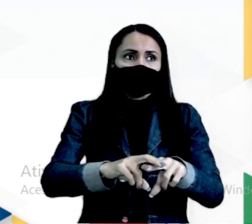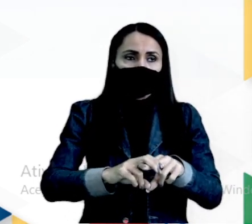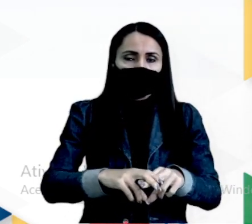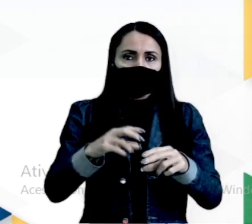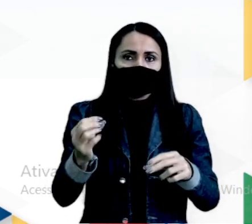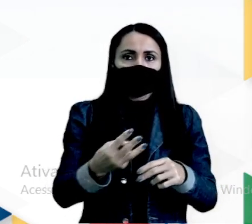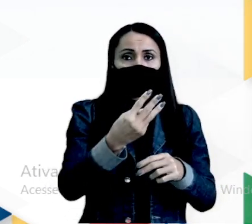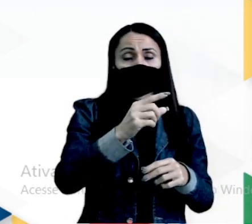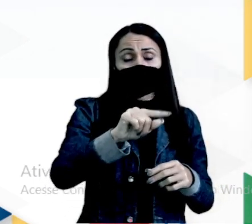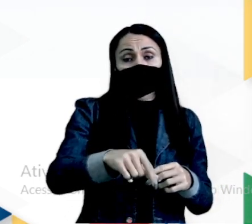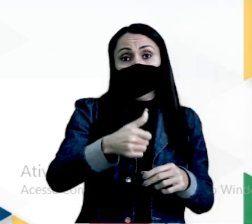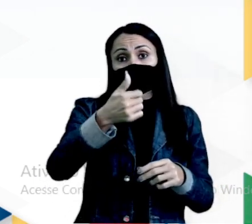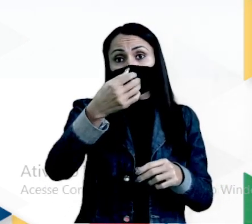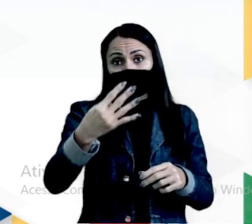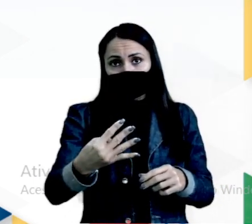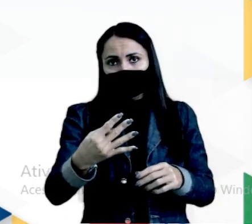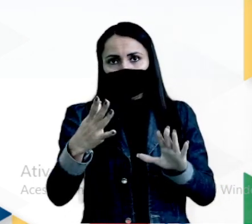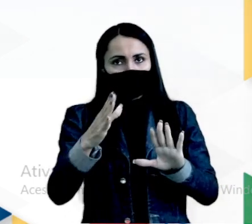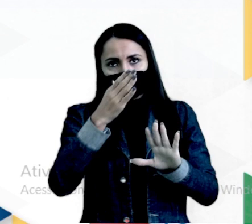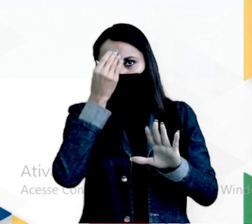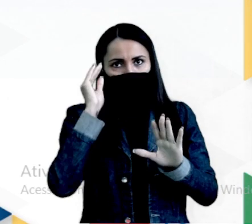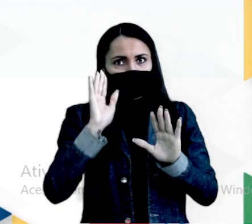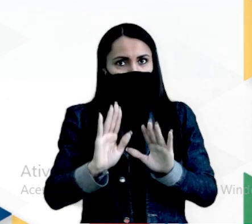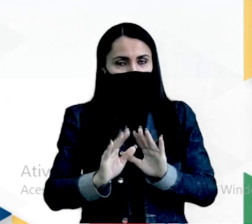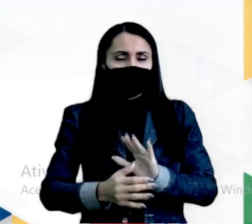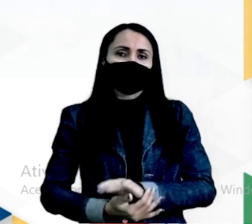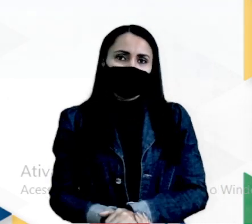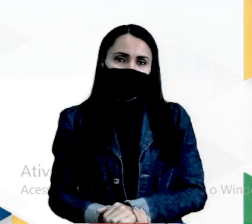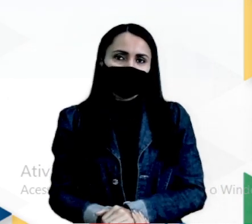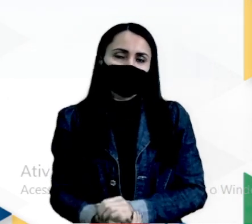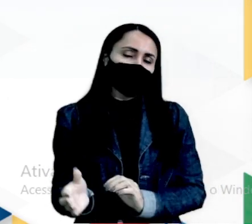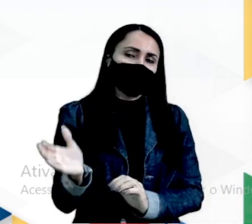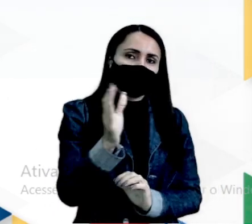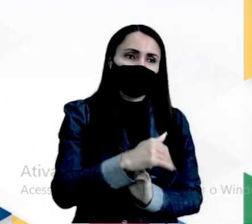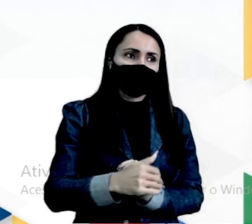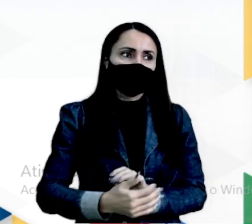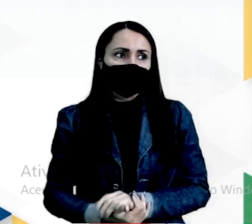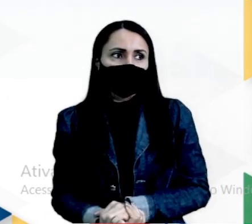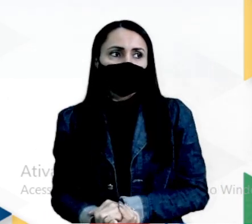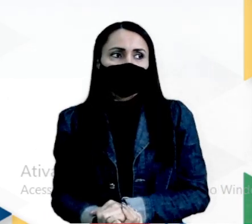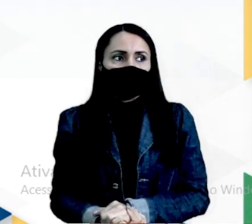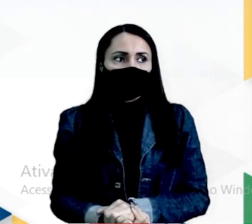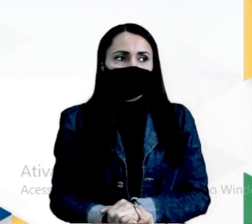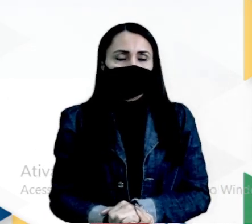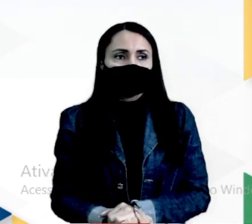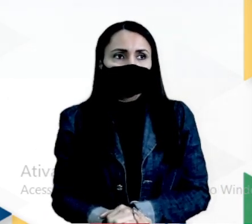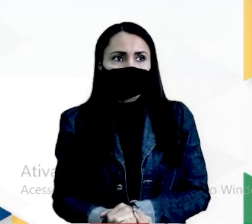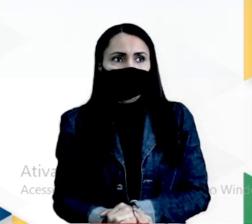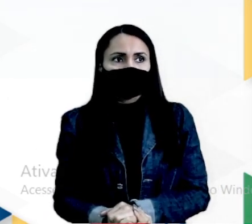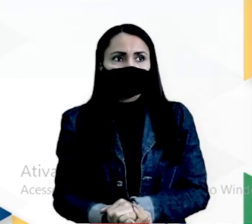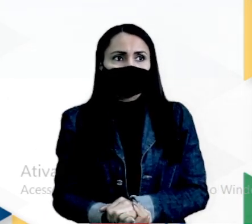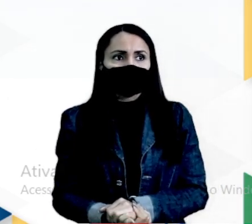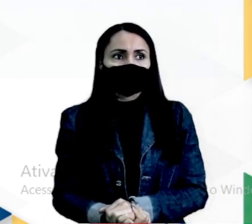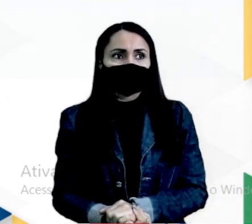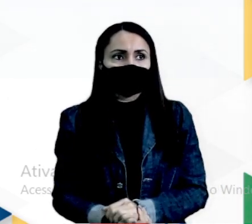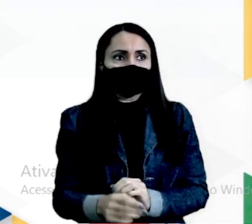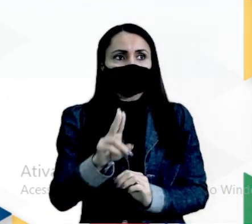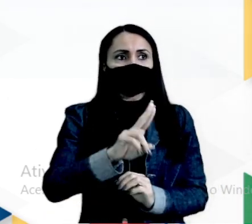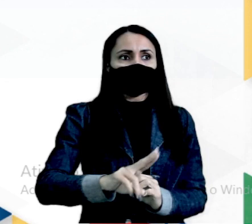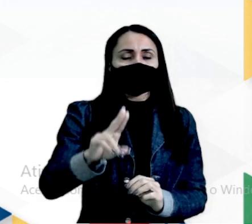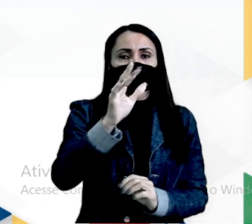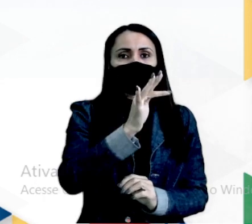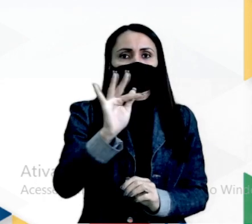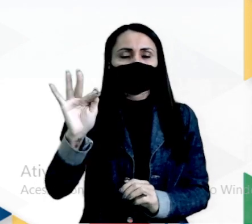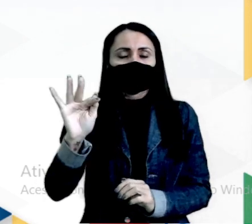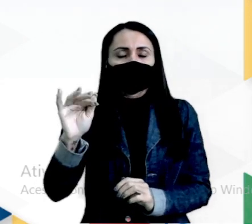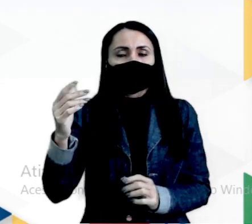bendito 3,14. Não esquece, tá? Então vamos lá. Vamos usar π para 3,14 e usar a fórmula do